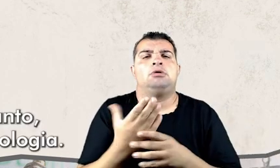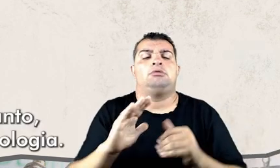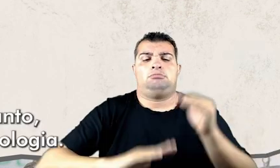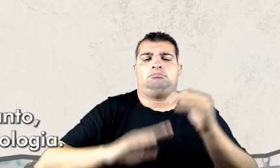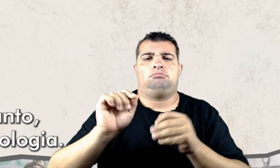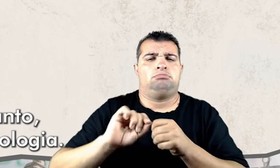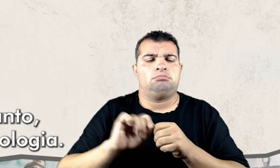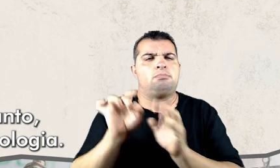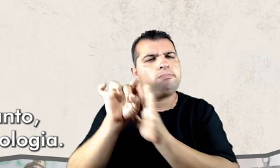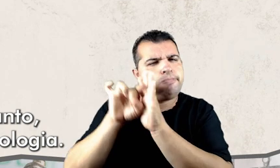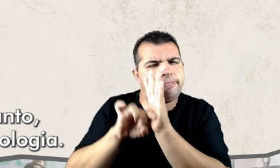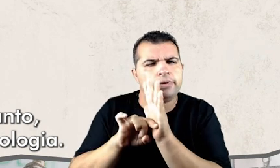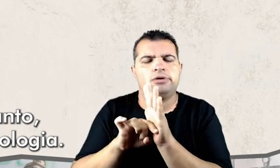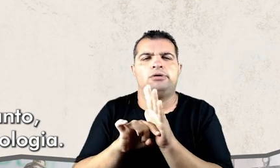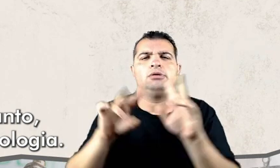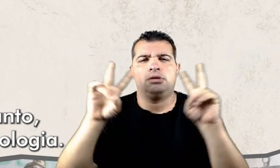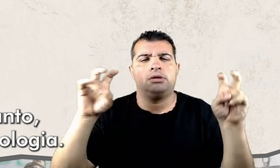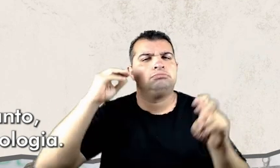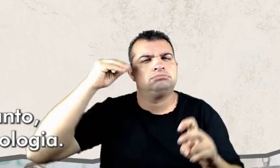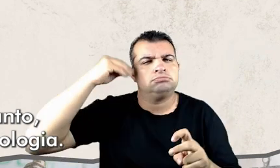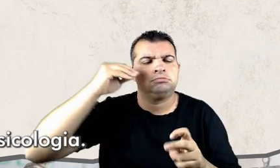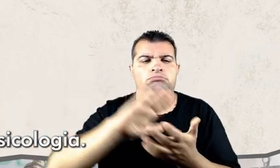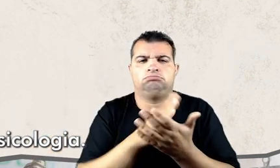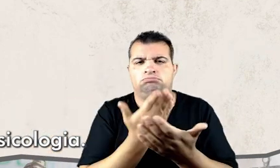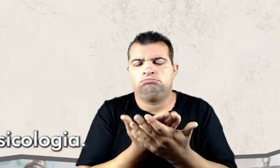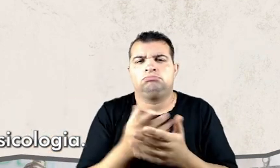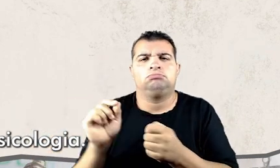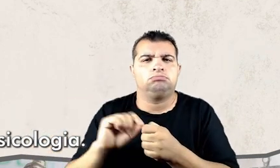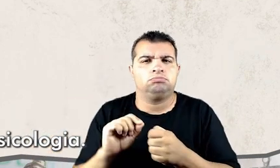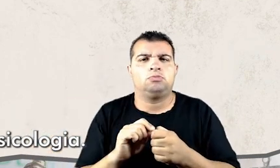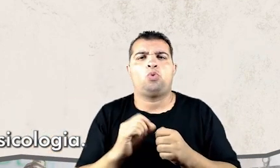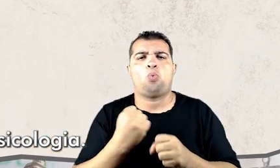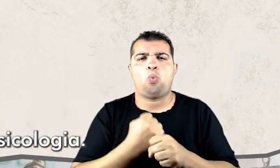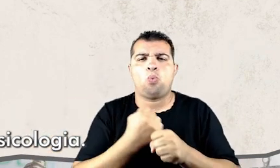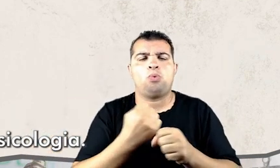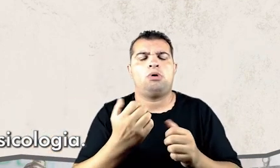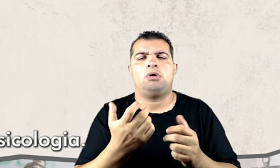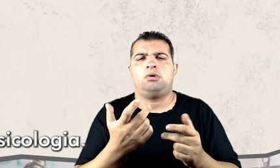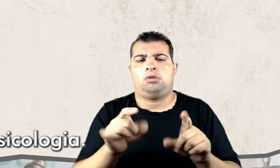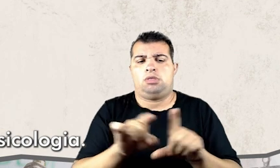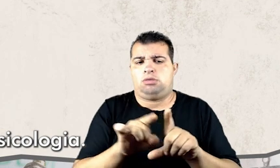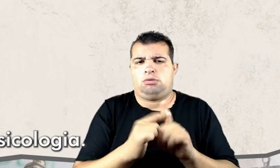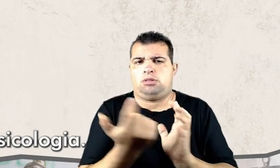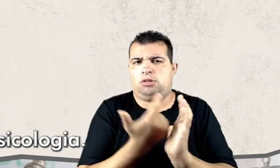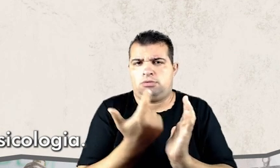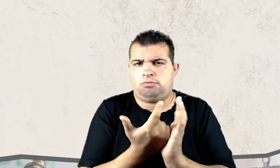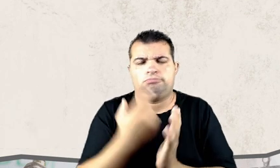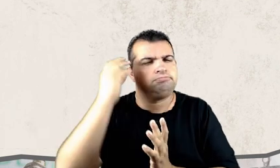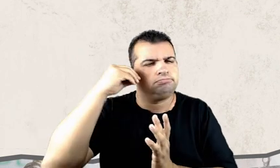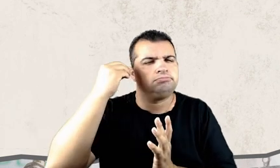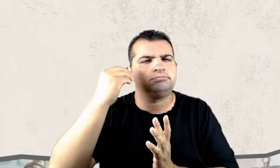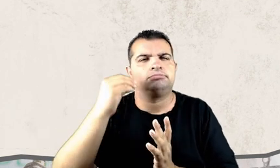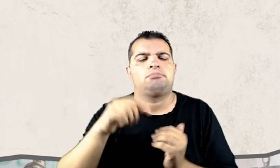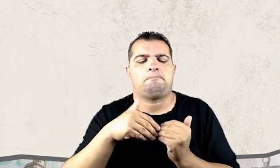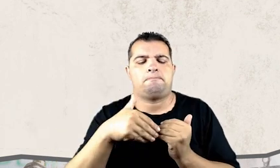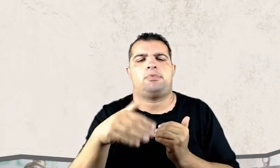a produção de pesquisa em psicologia, tradução e produção de obras em psicologia. E